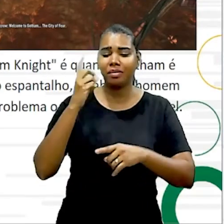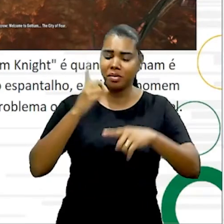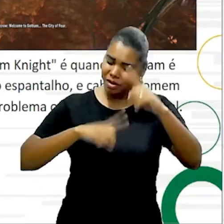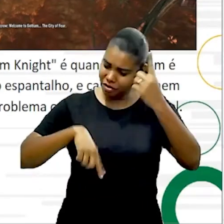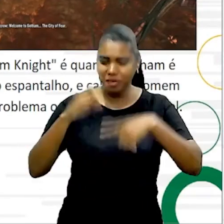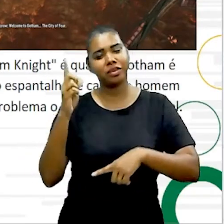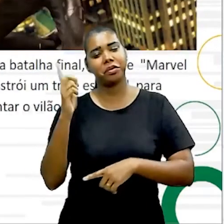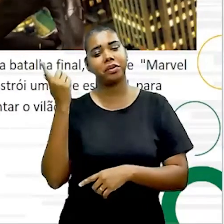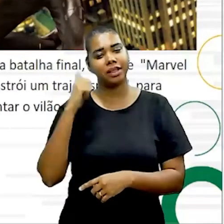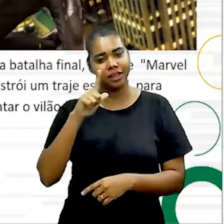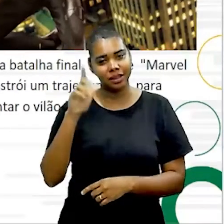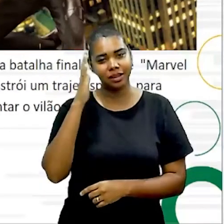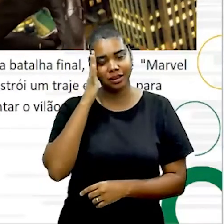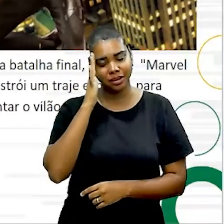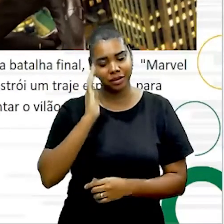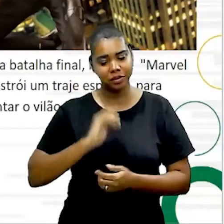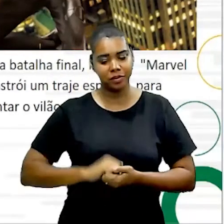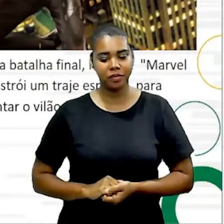final.